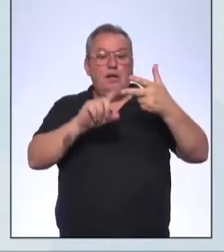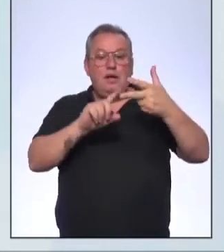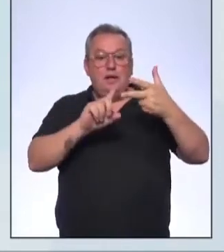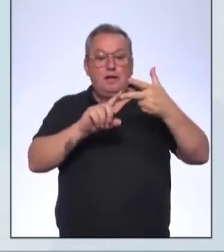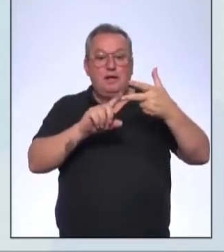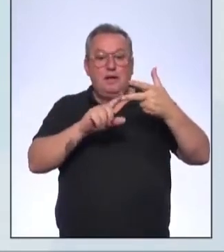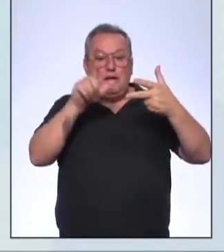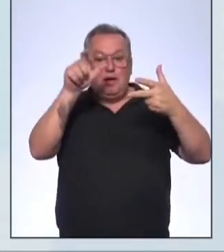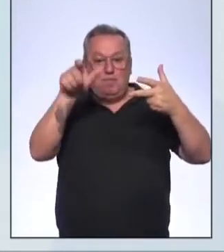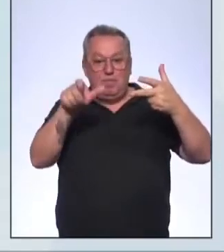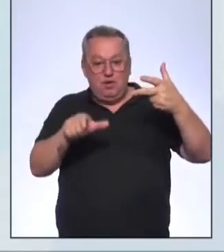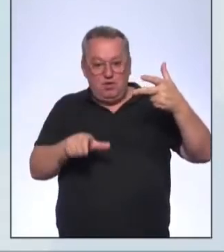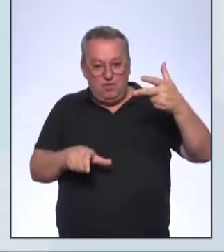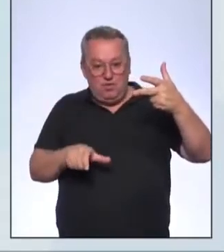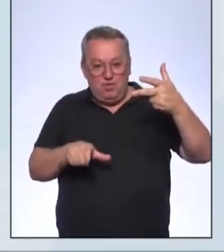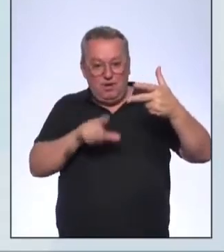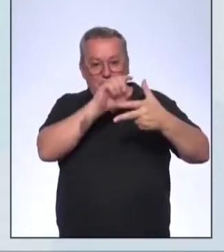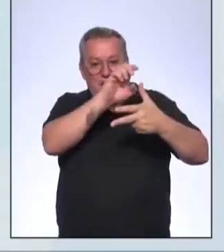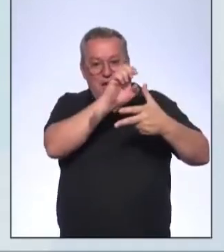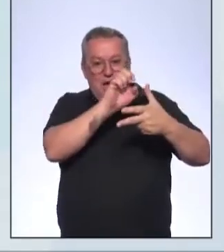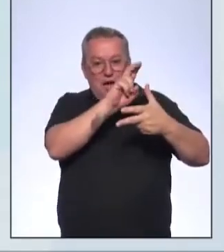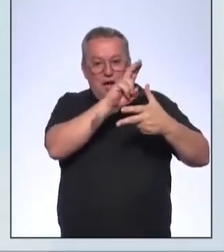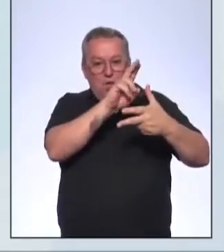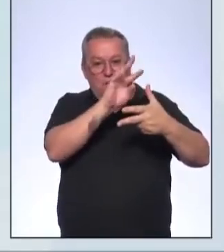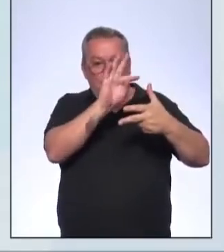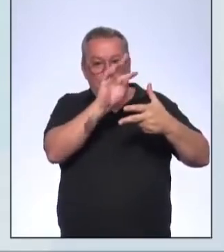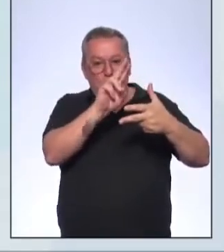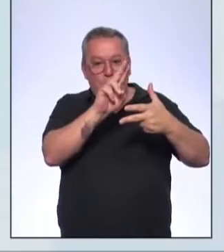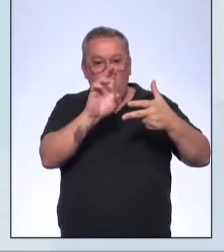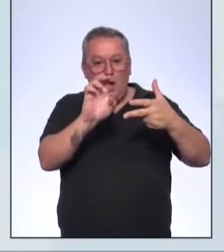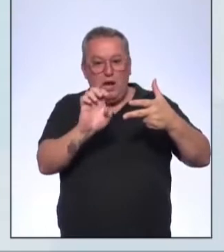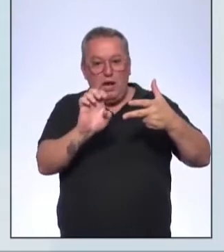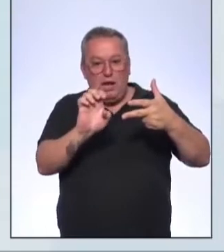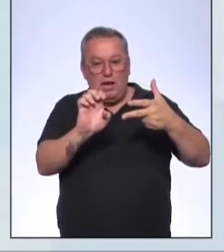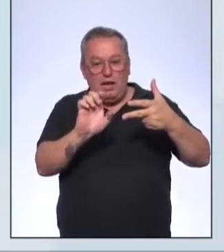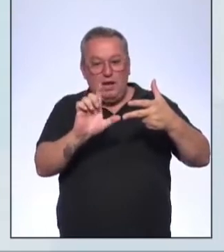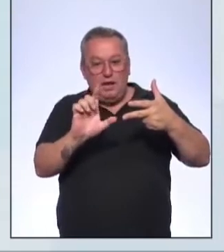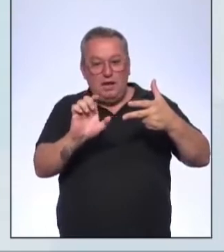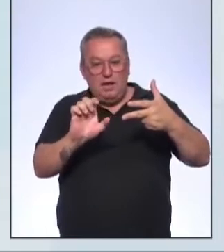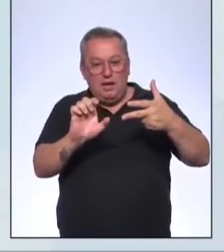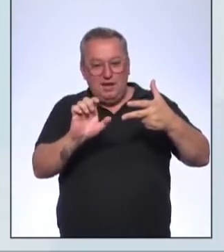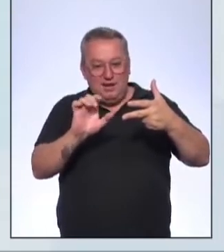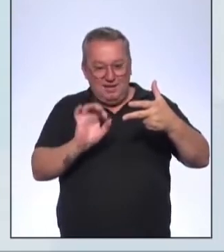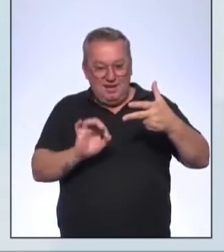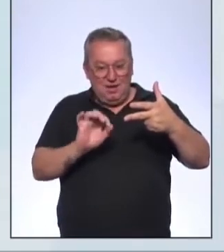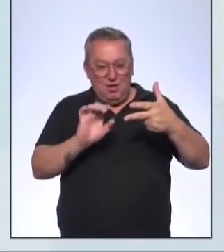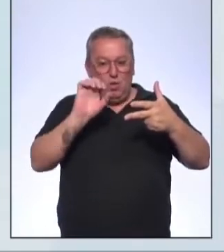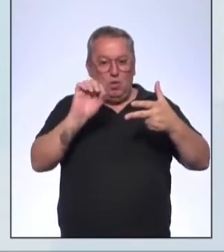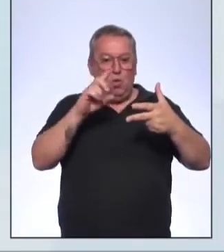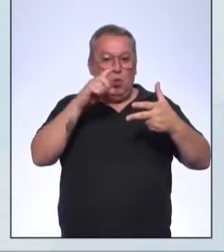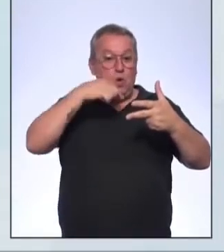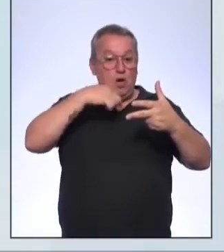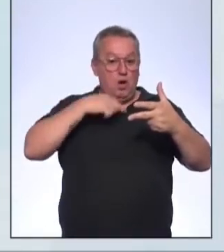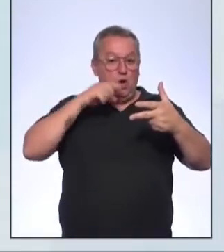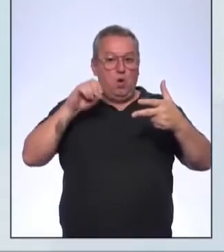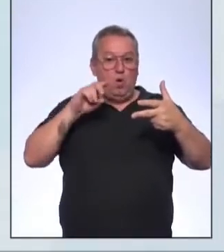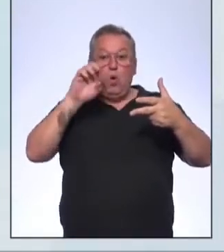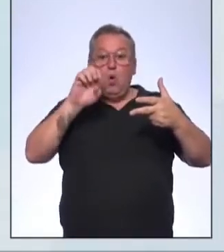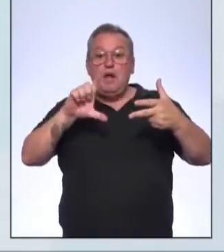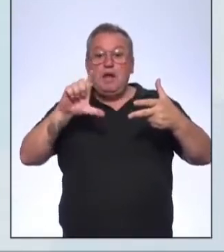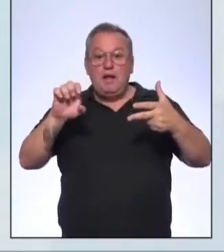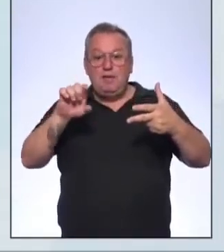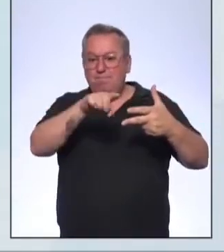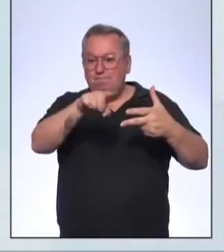a como esse texto foi narrado né então eles foram bem assertivas porque falaram sim de poucas personagens hora é